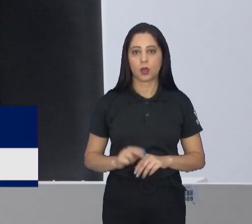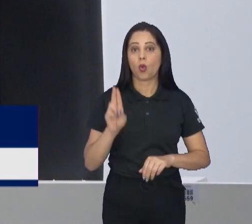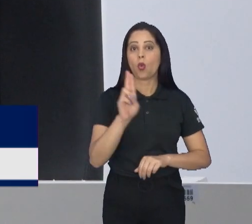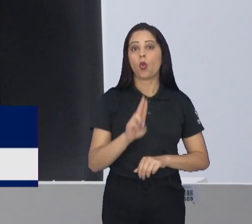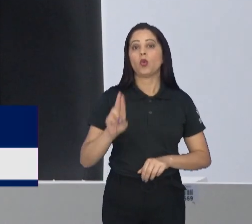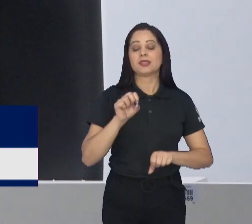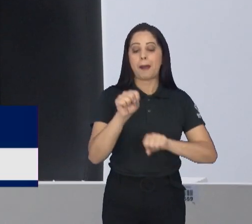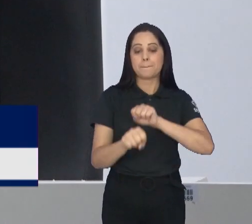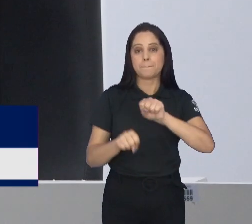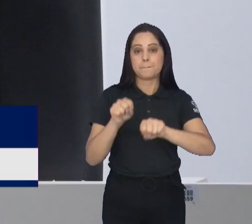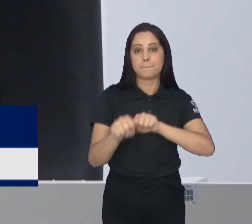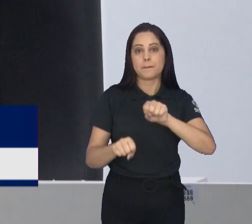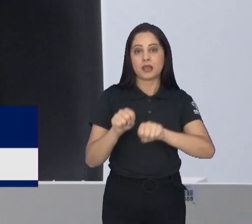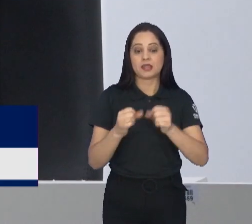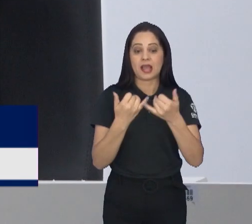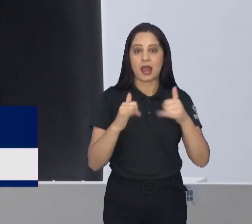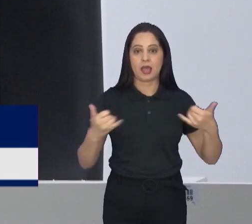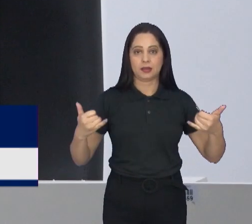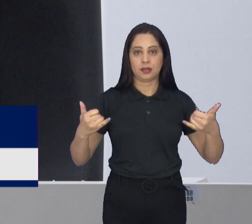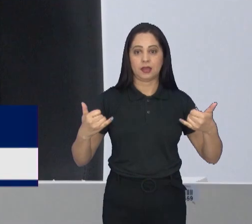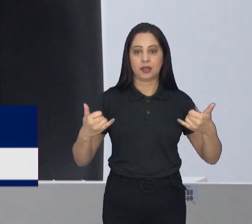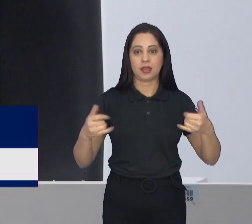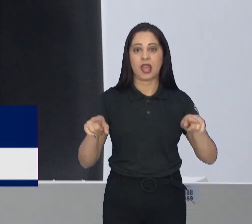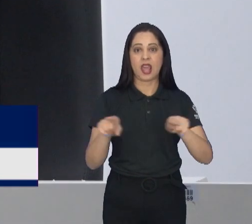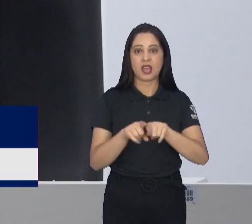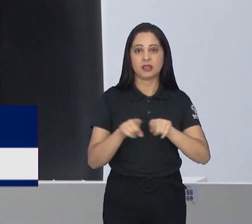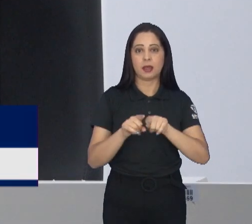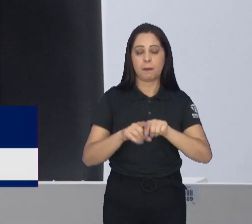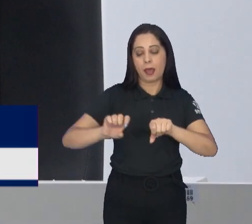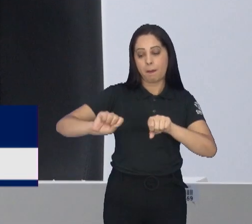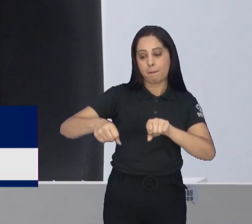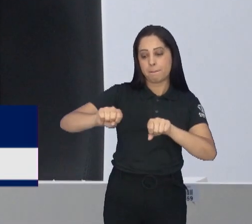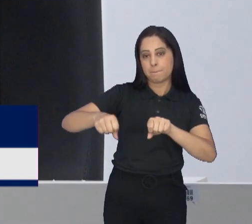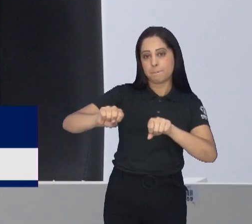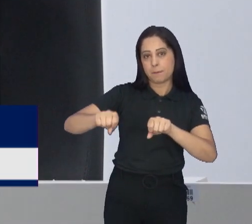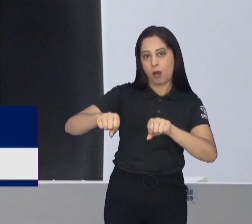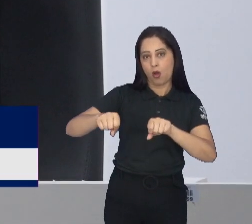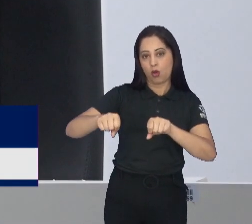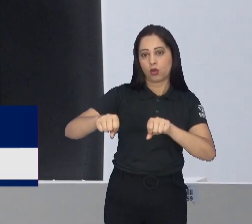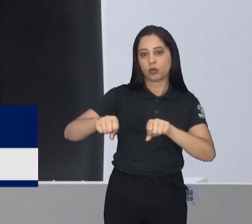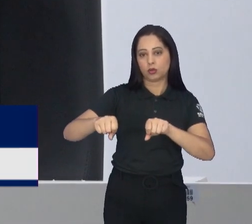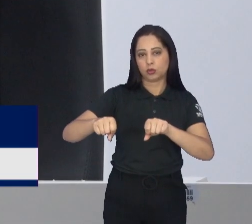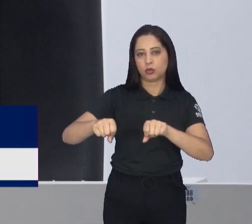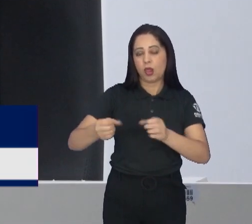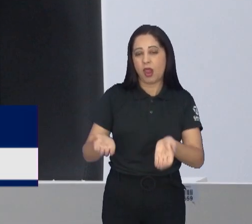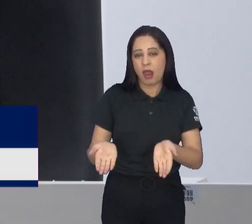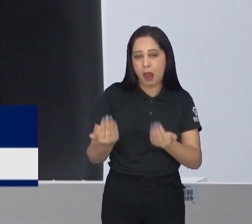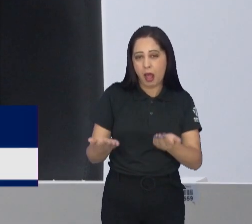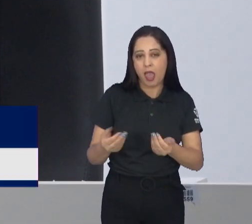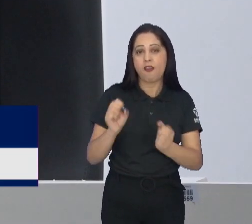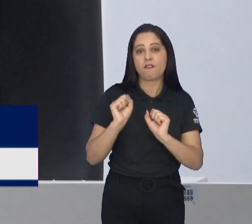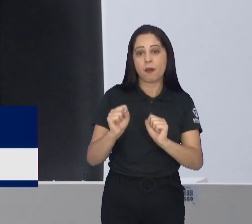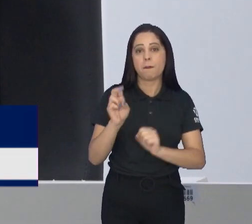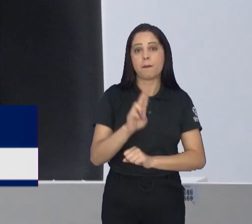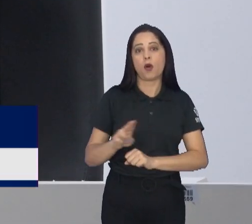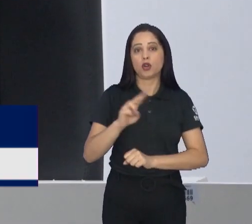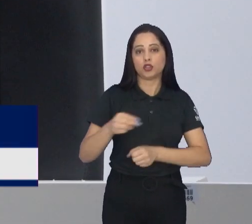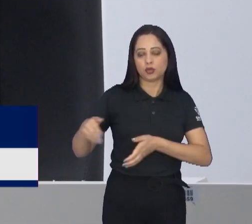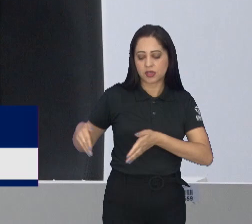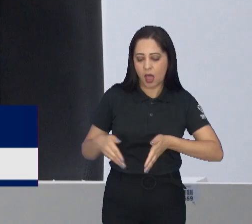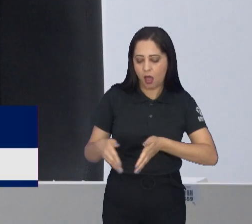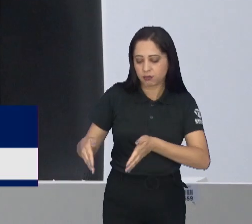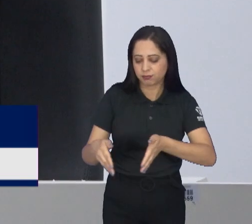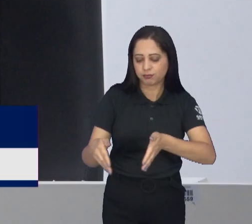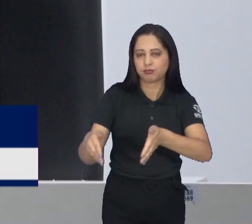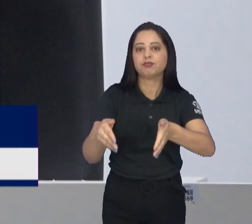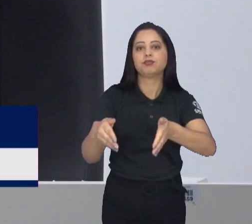bicicletas elétricas e veículos ciclomotores nas ciclovias e ciclofaixas do município de São José